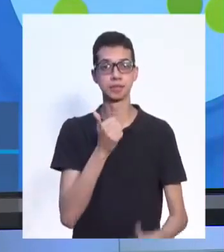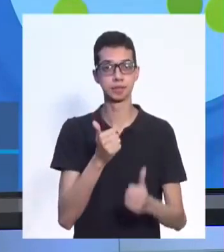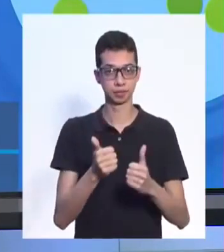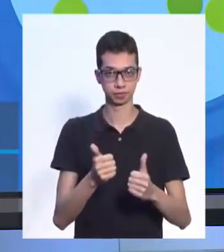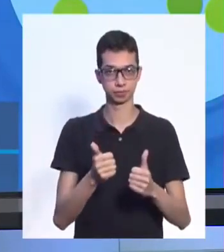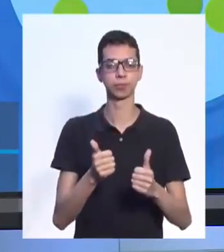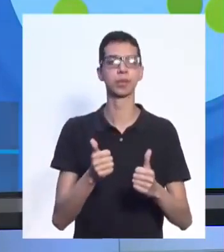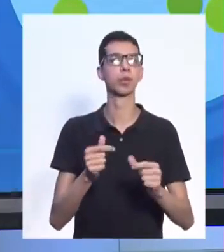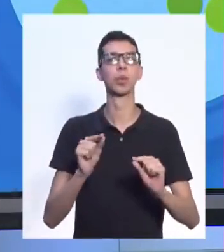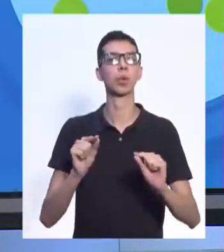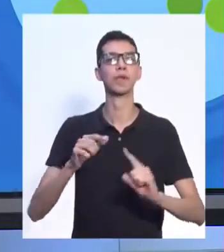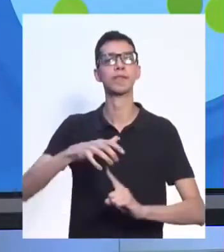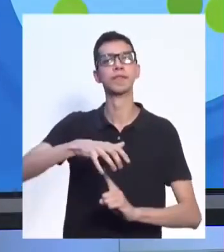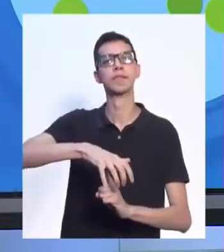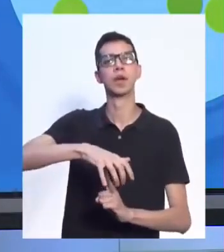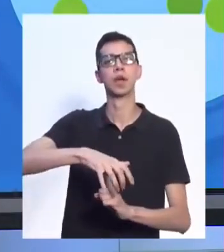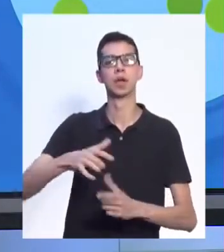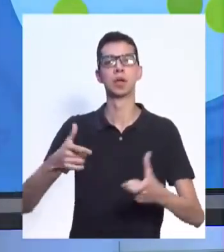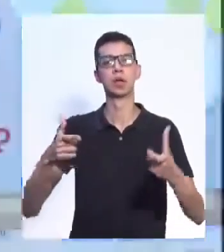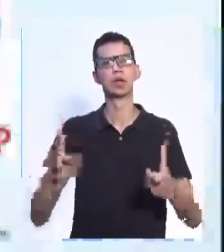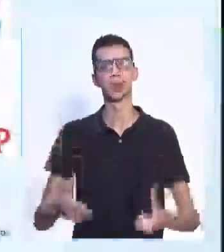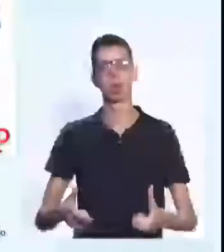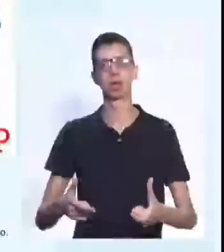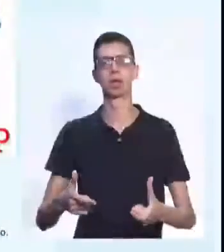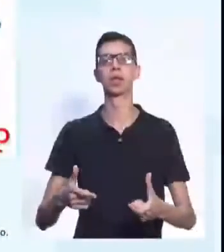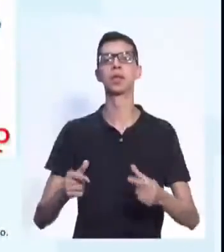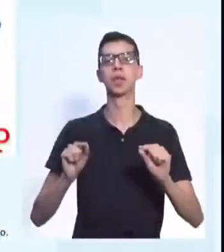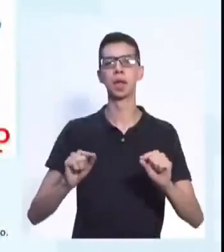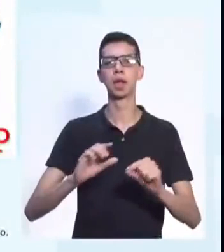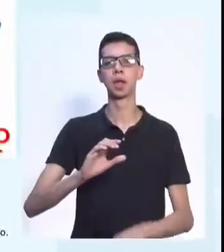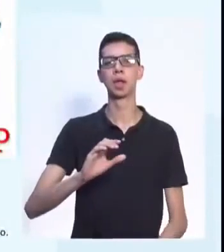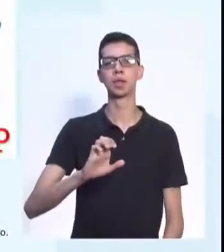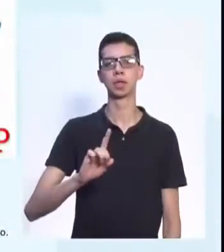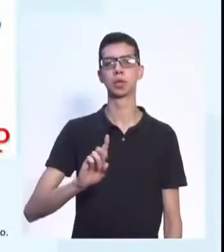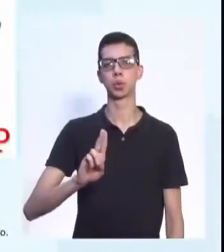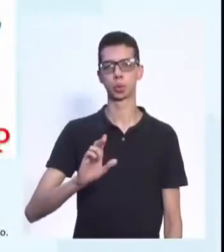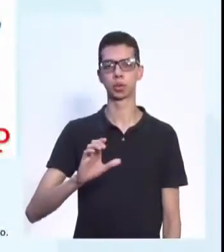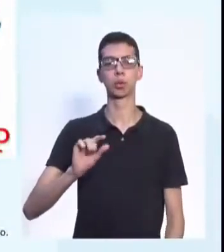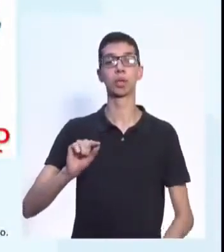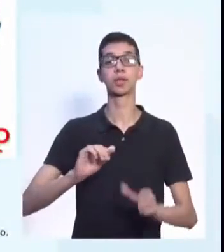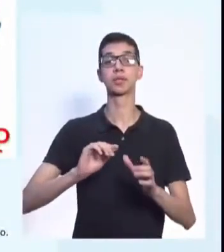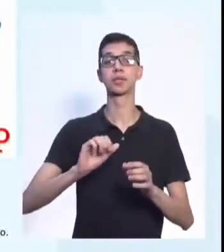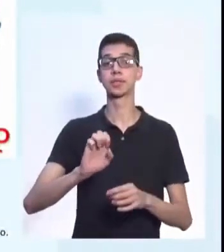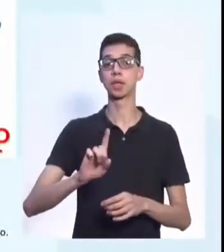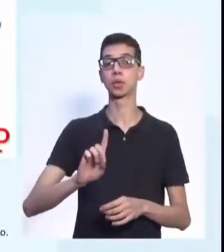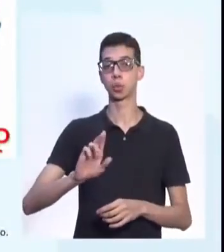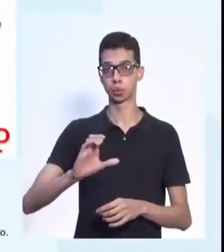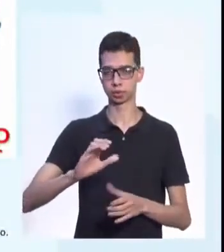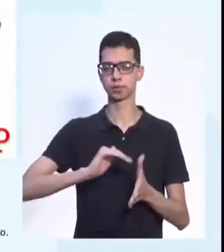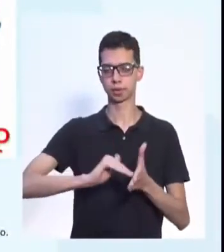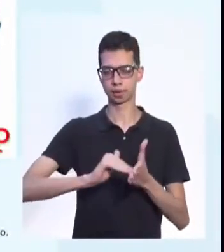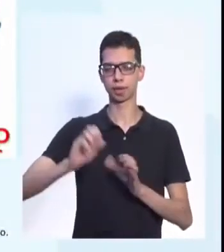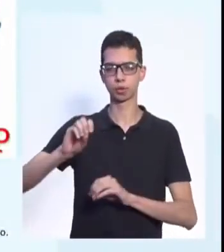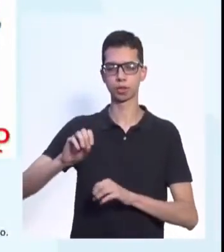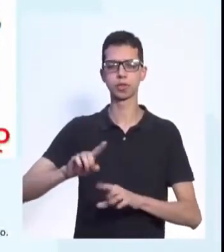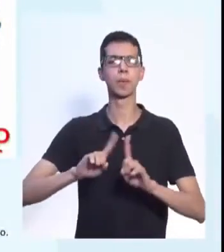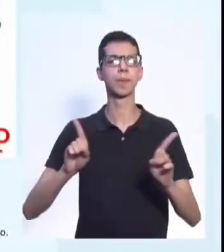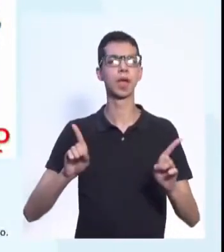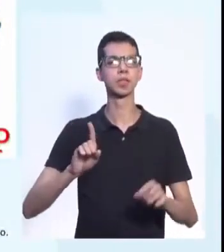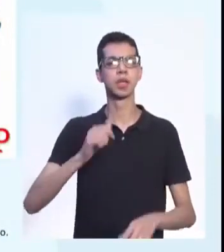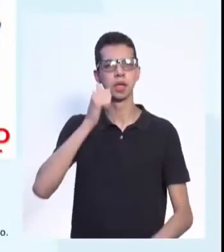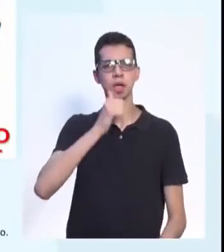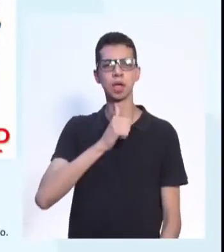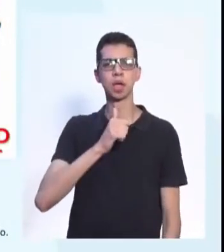é uma feira de ciências que é desenvolvida pela SEDUC, né, pela Secretaria da Educação, mas vou passar a palavra para a Jennifer, que ela está até mais inteirada que